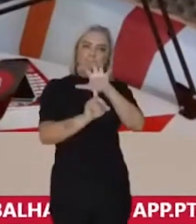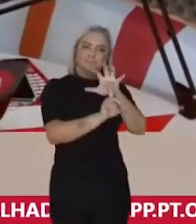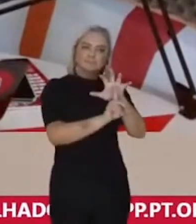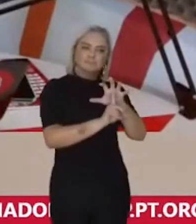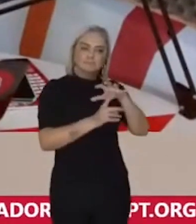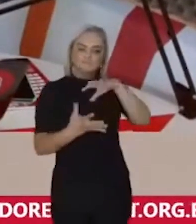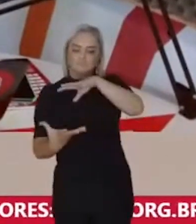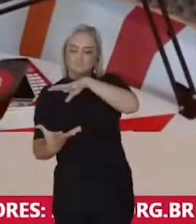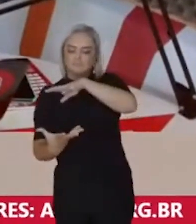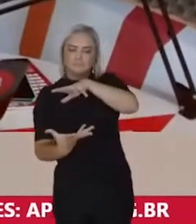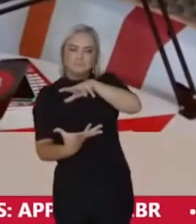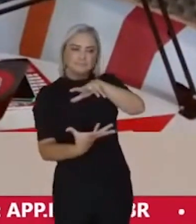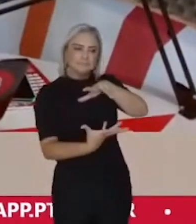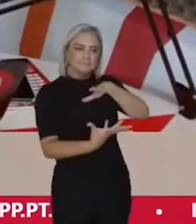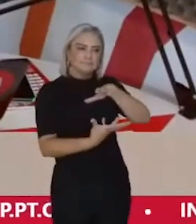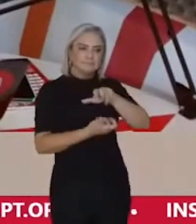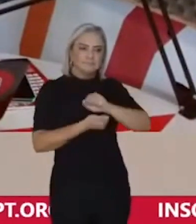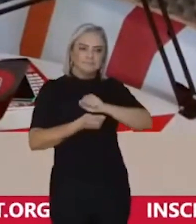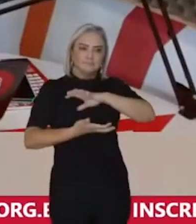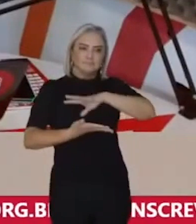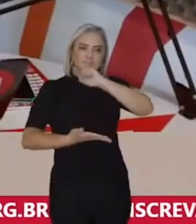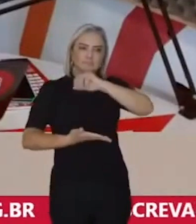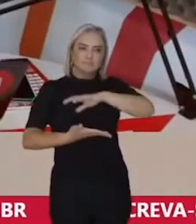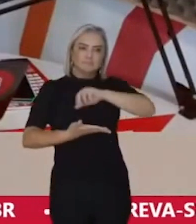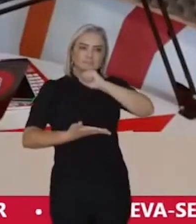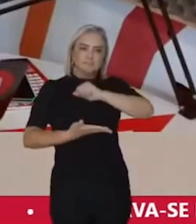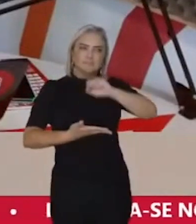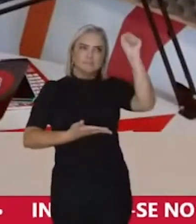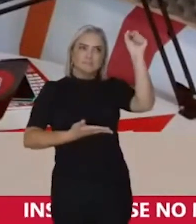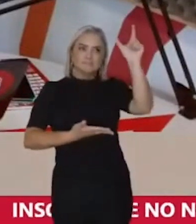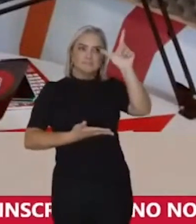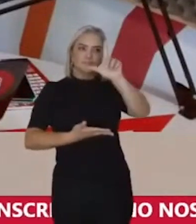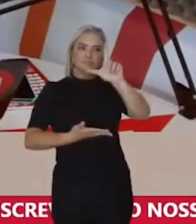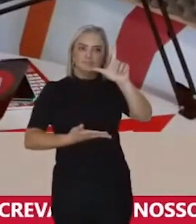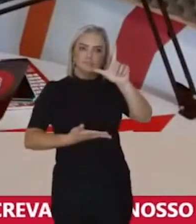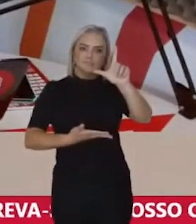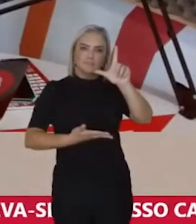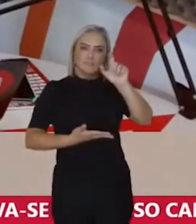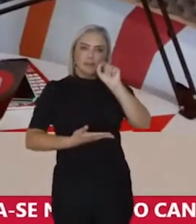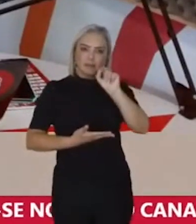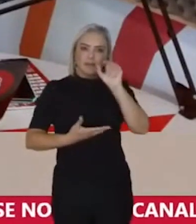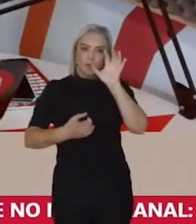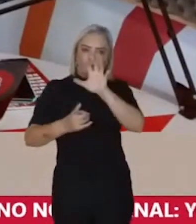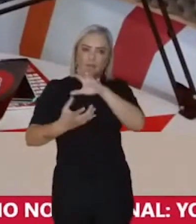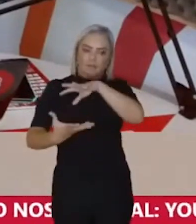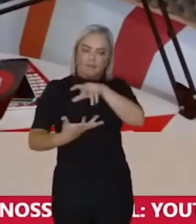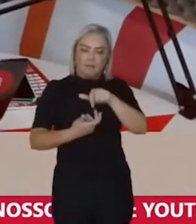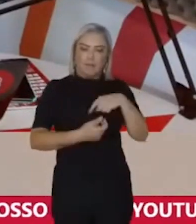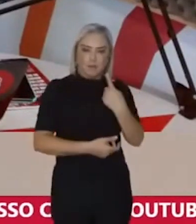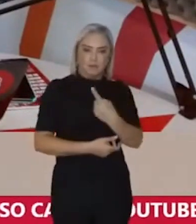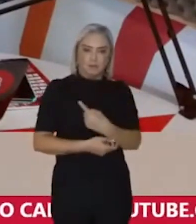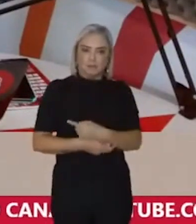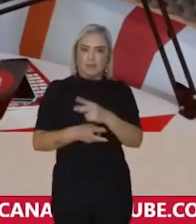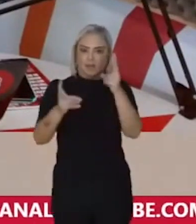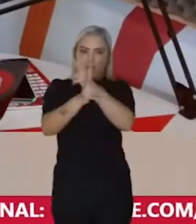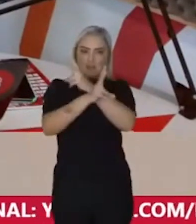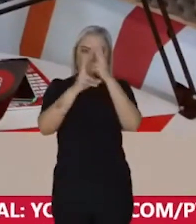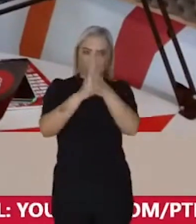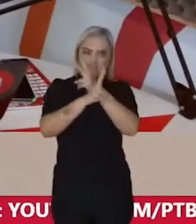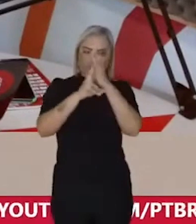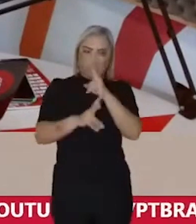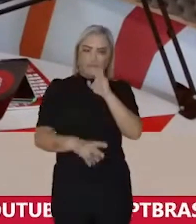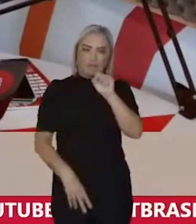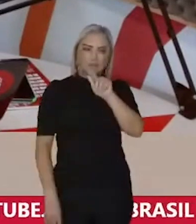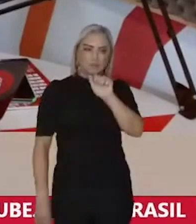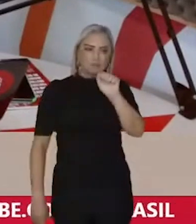sobre a Terra, nas radiações que vêm do Sol, que nós chamamos de vento solar,